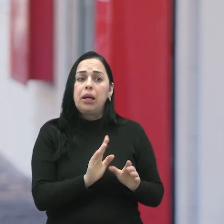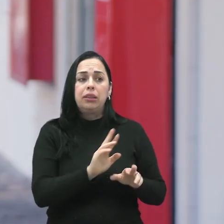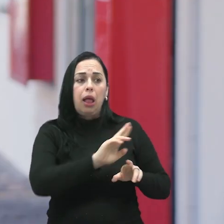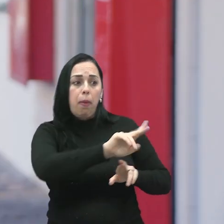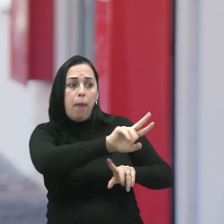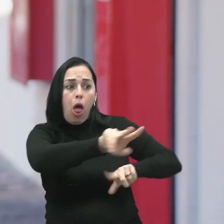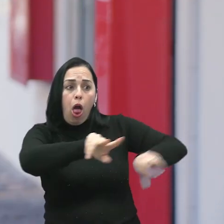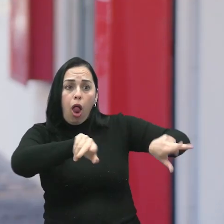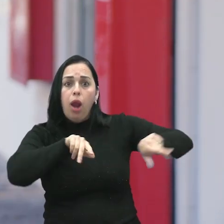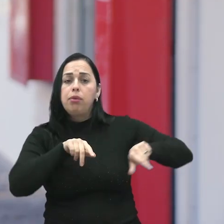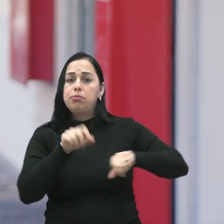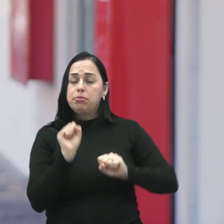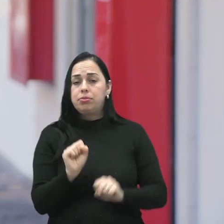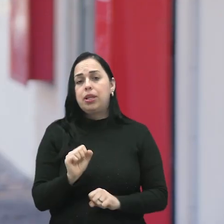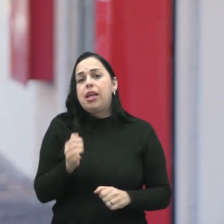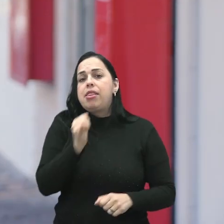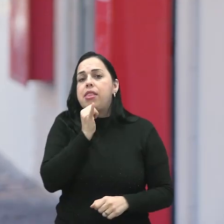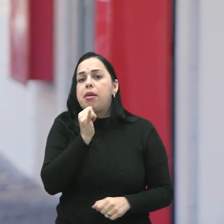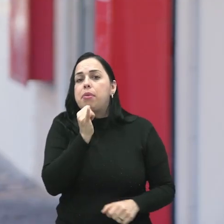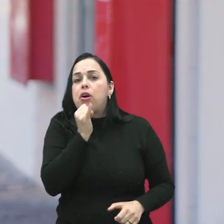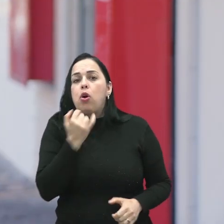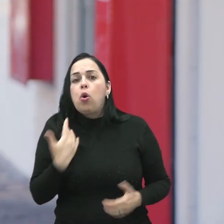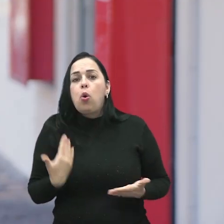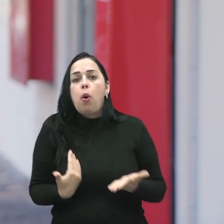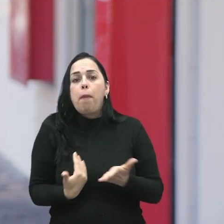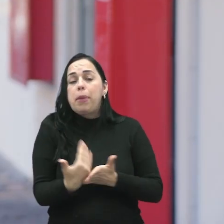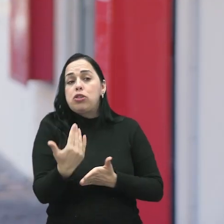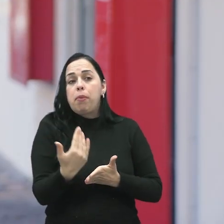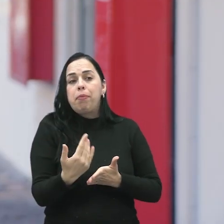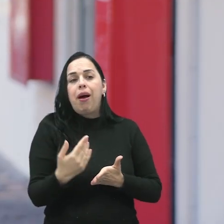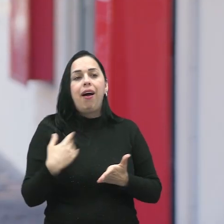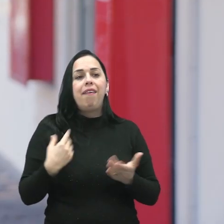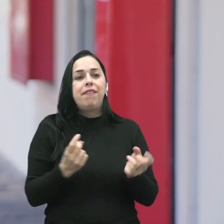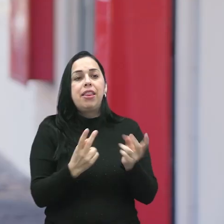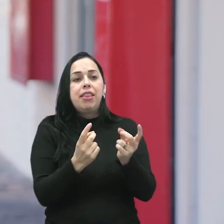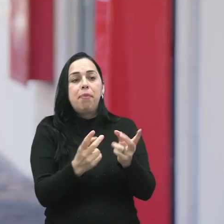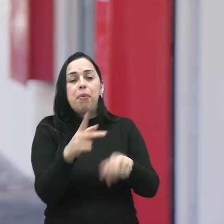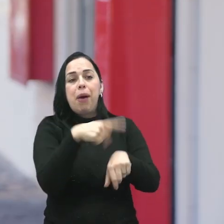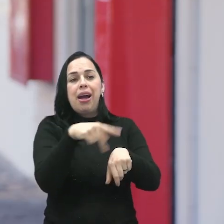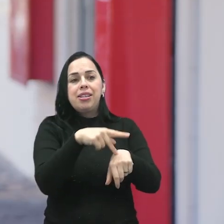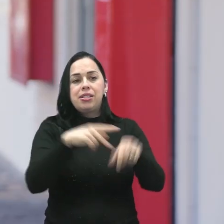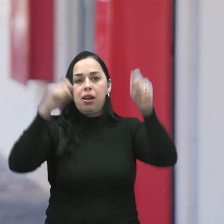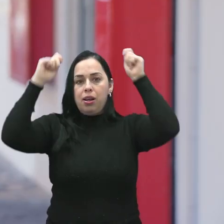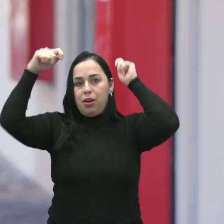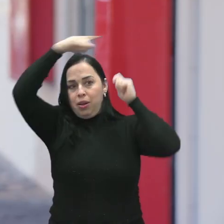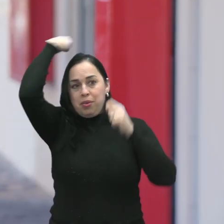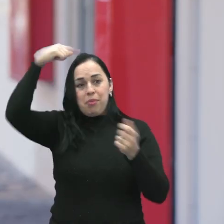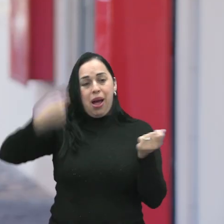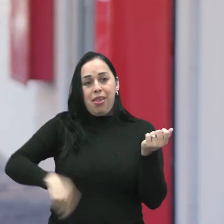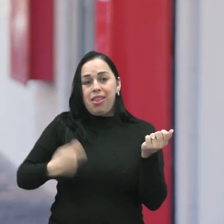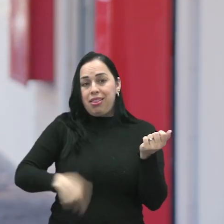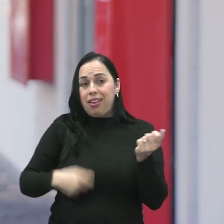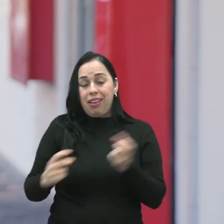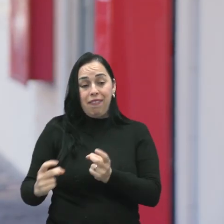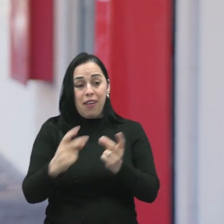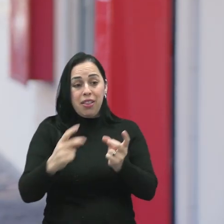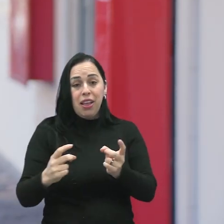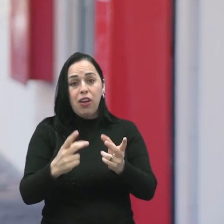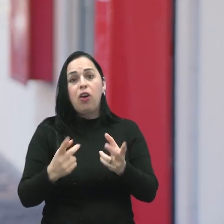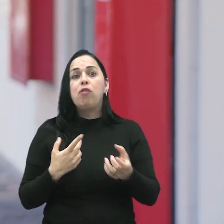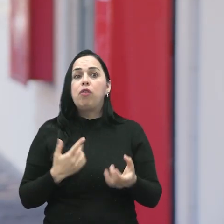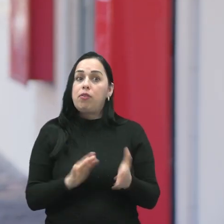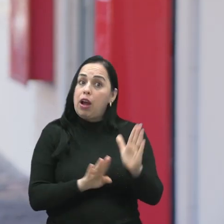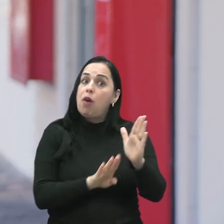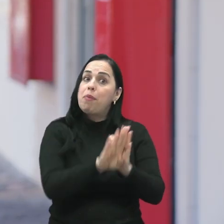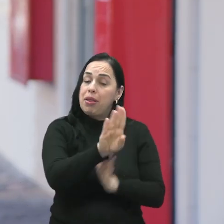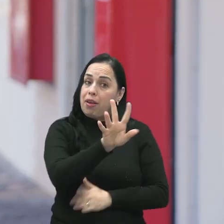que diversificar mais. Então, por exemplo, agora já começaram a vender para o México. Eles estavam aumentando, mas não estavam vendendo tanto.